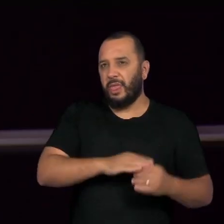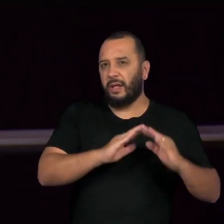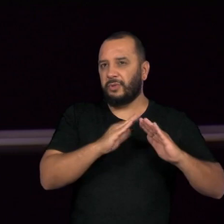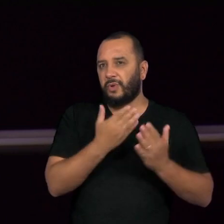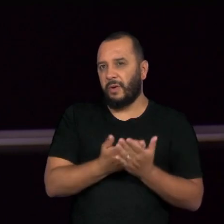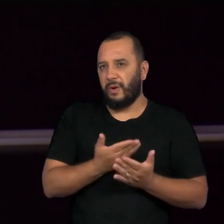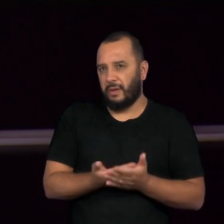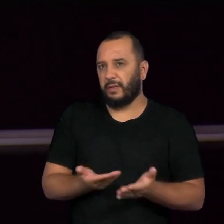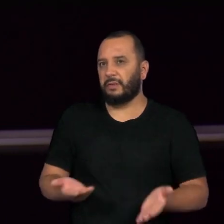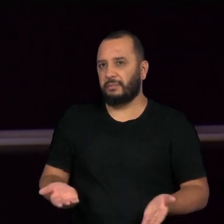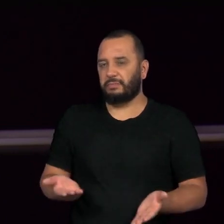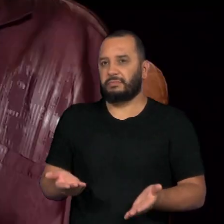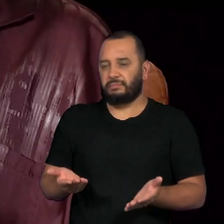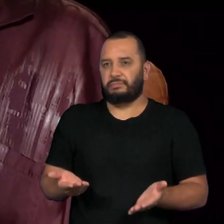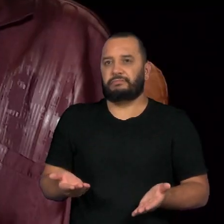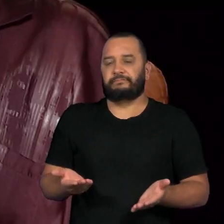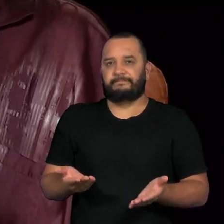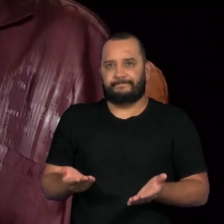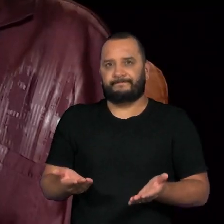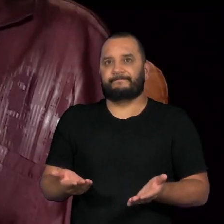né,